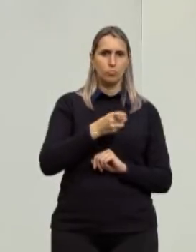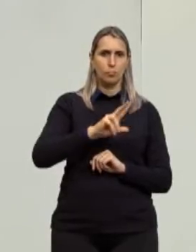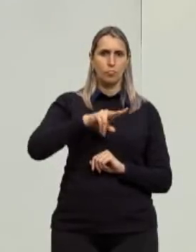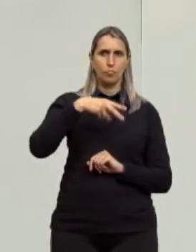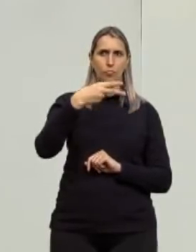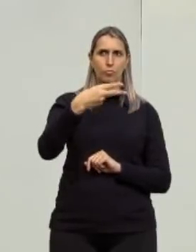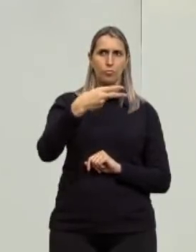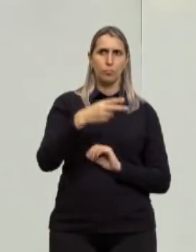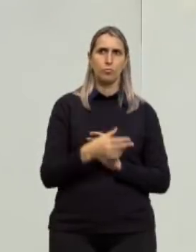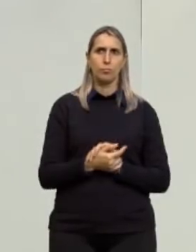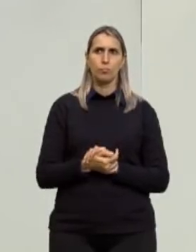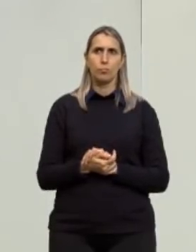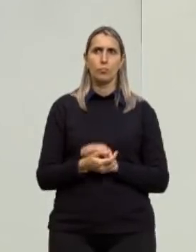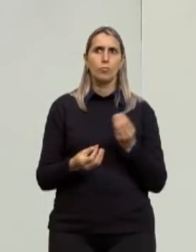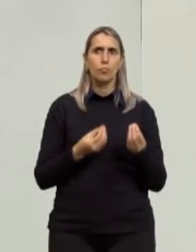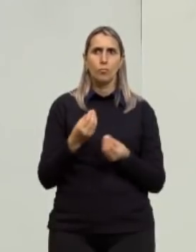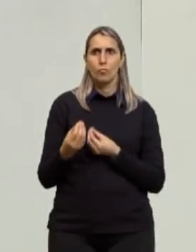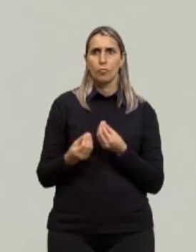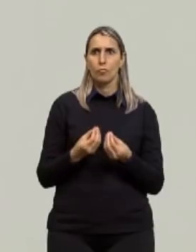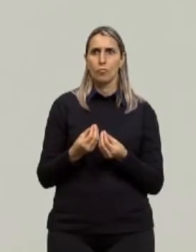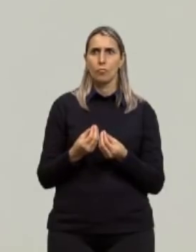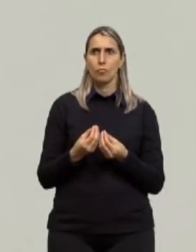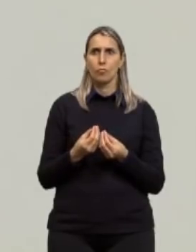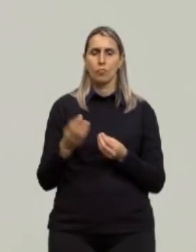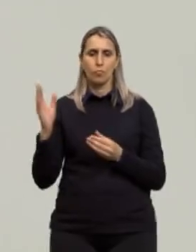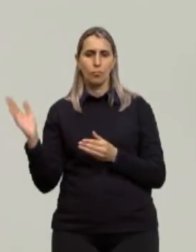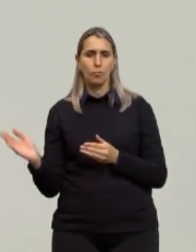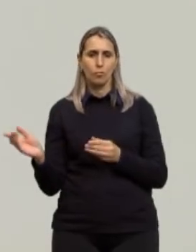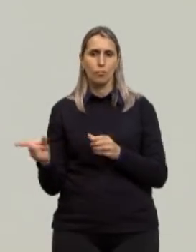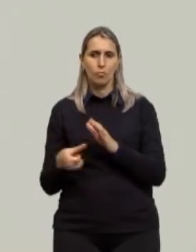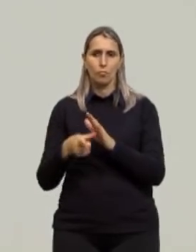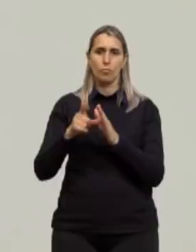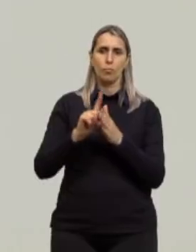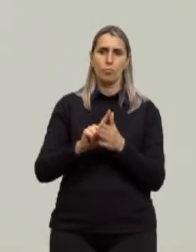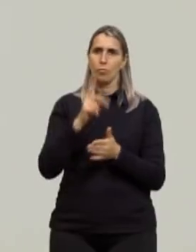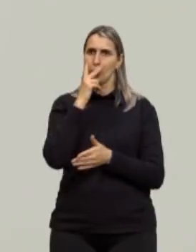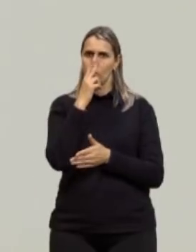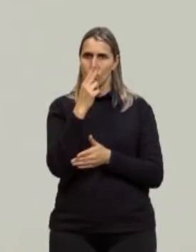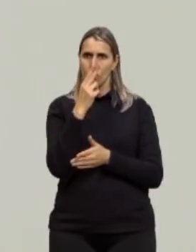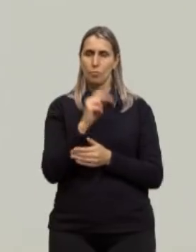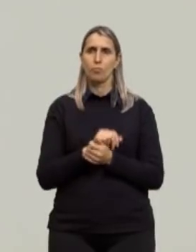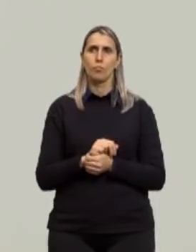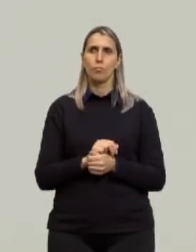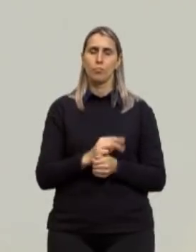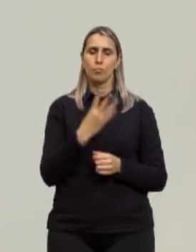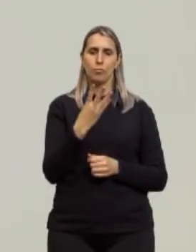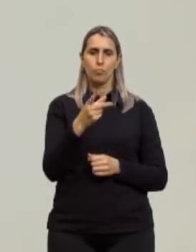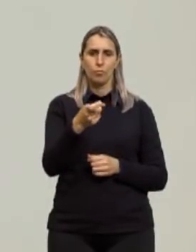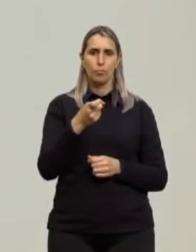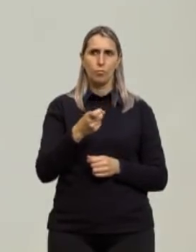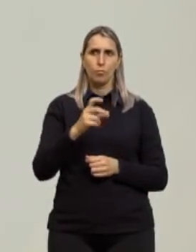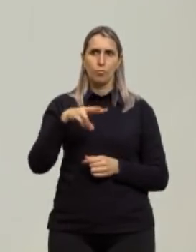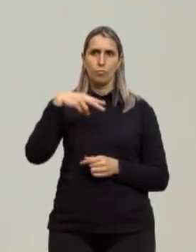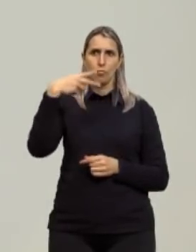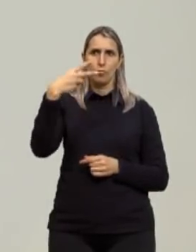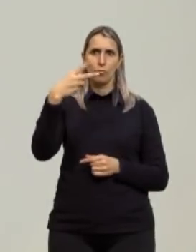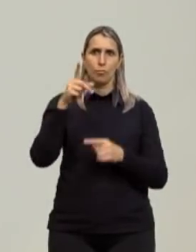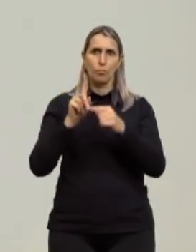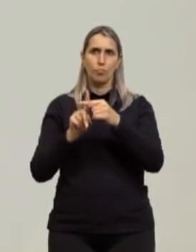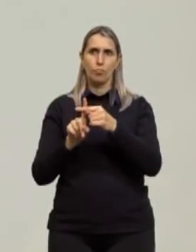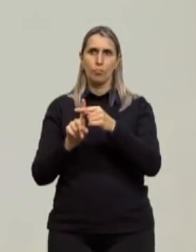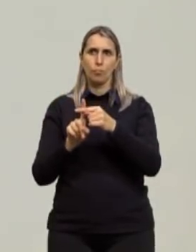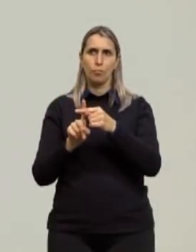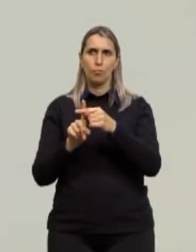ao quadrado ó como que eu vou fazer colocar tudo para kant do sinal de igualdade o 4x ao quadrado da